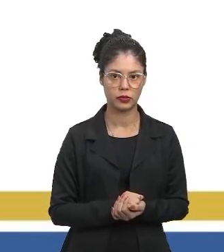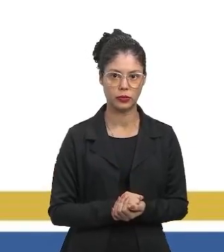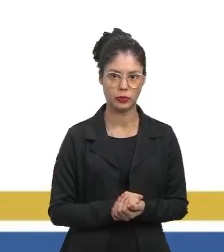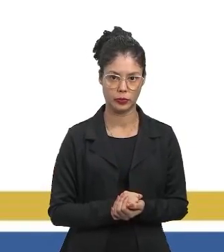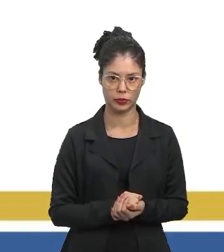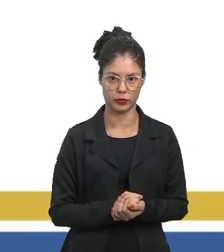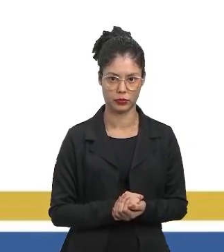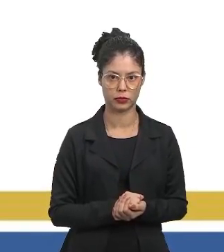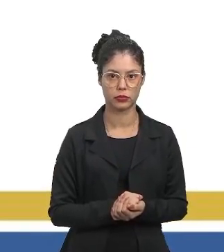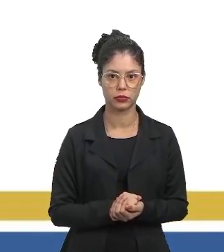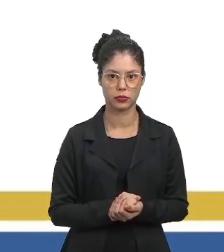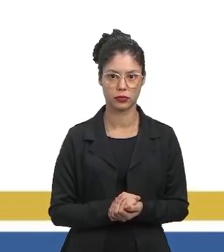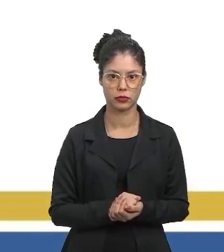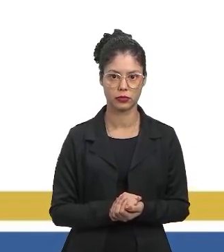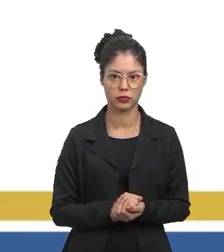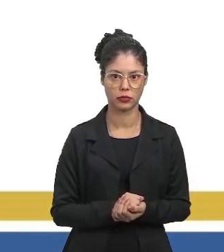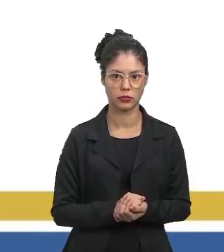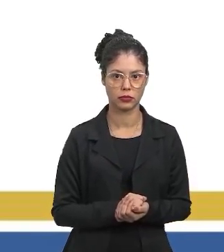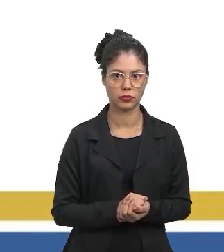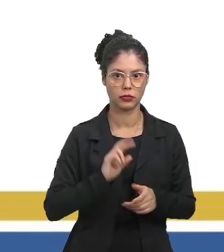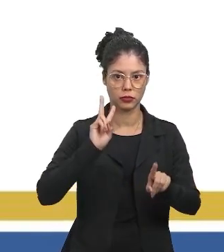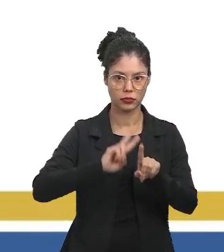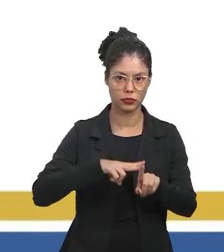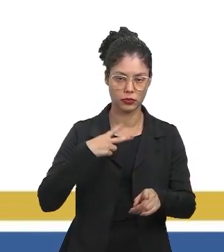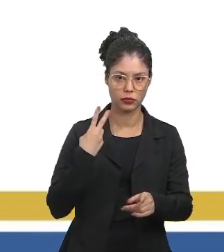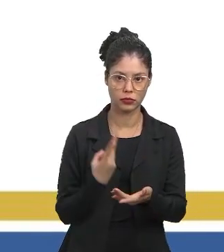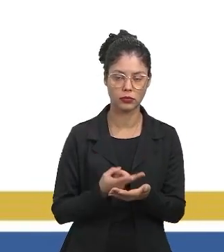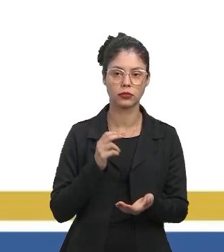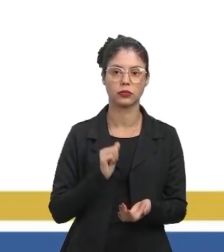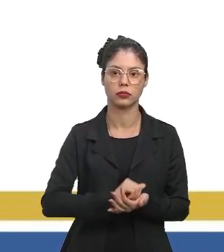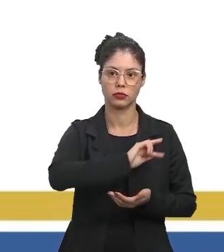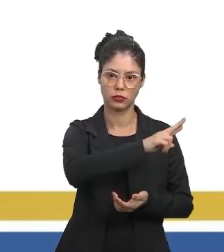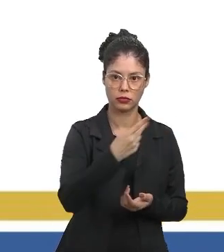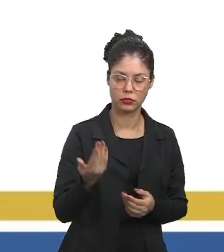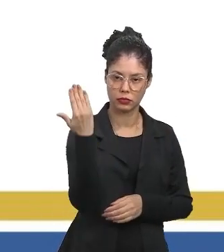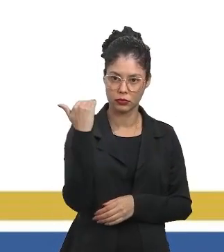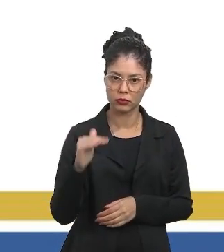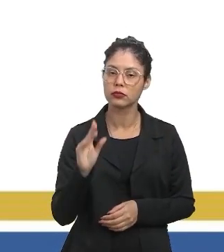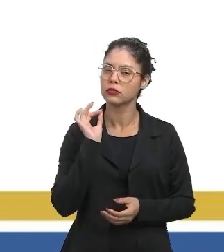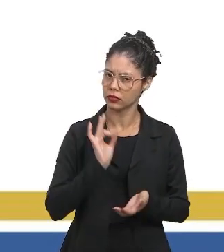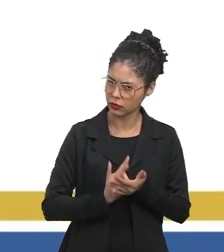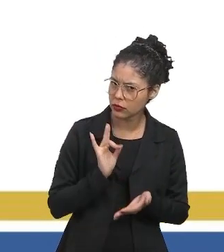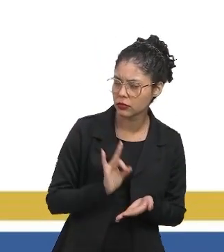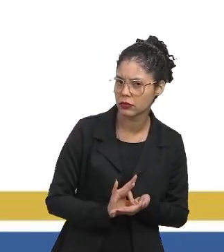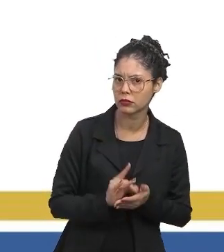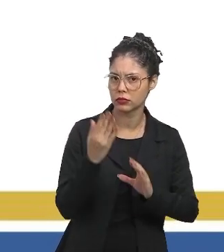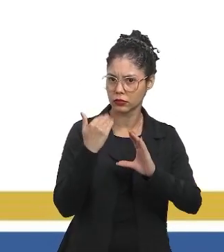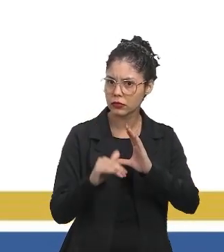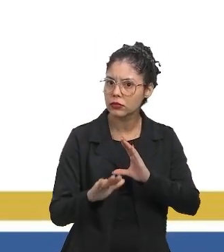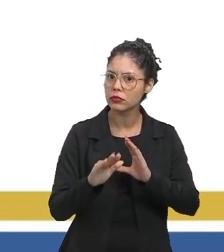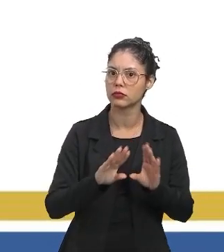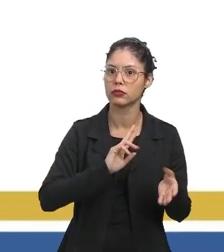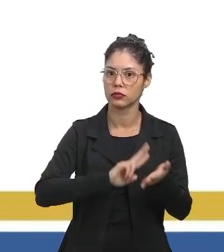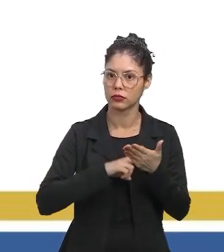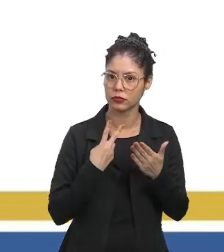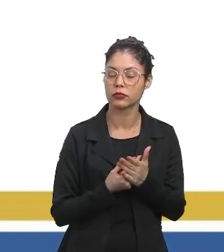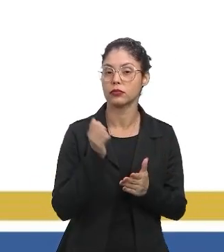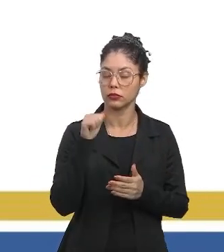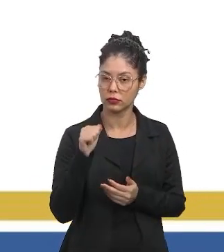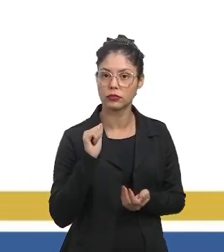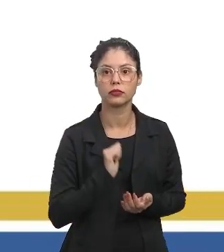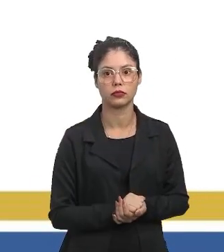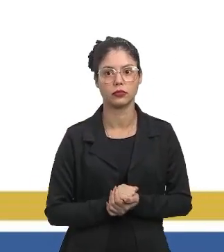esse tipo de vacina é alcançada por meio da tradução do RNA mensageiro. É verdade que o RNA mensageiro é traduzido?